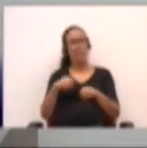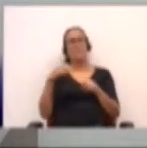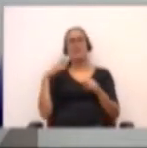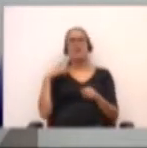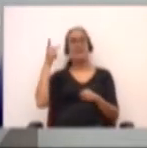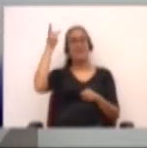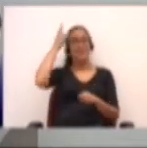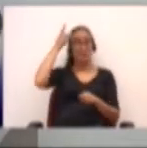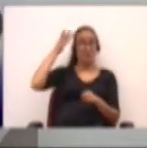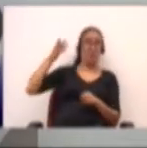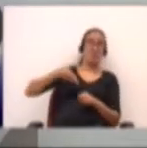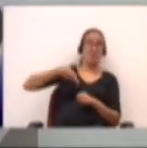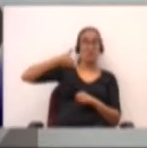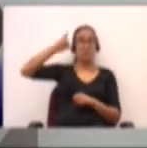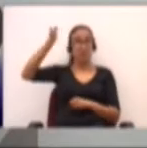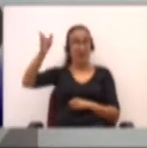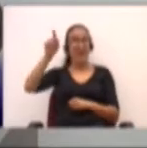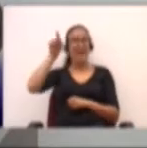nós conseguiríamos